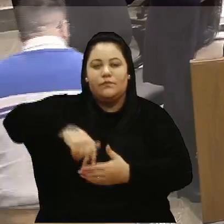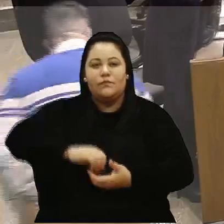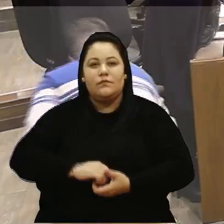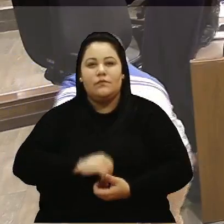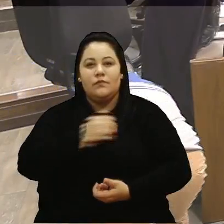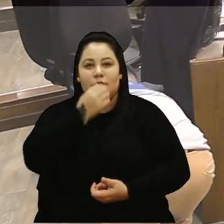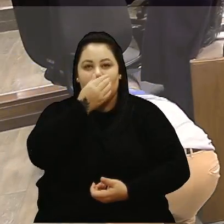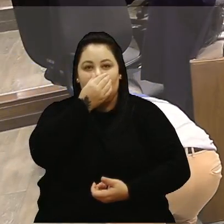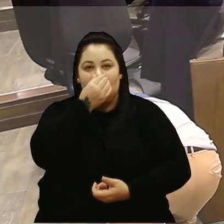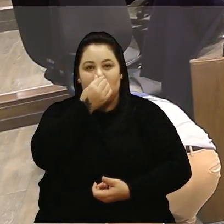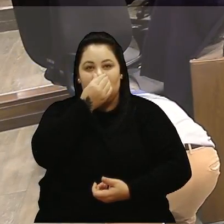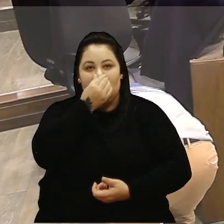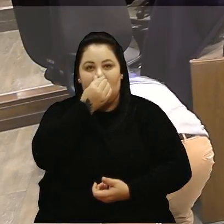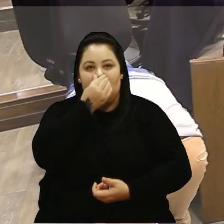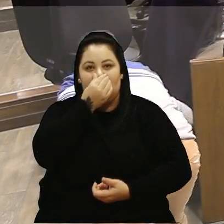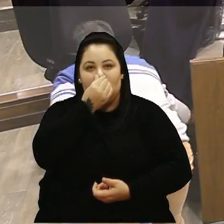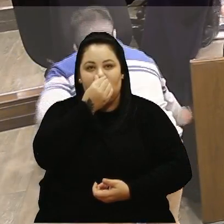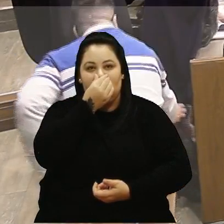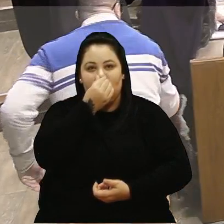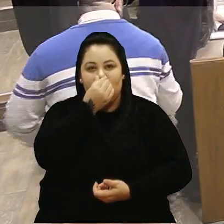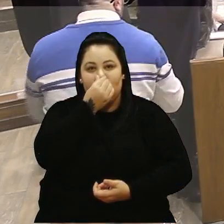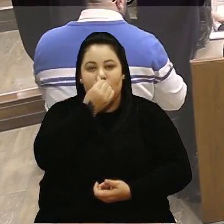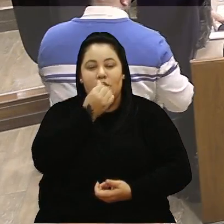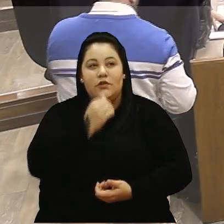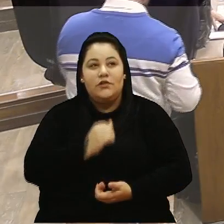Então, Ramon Teles.